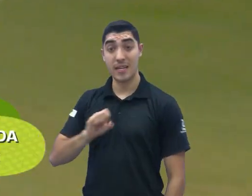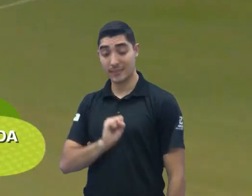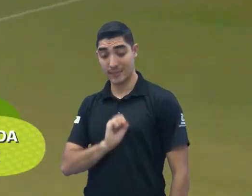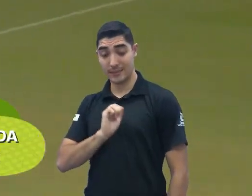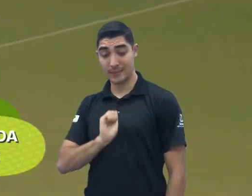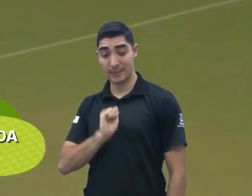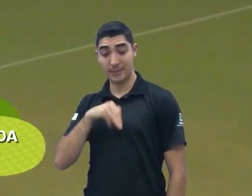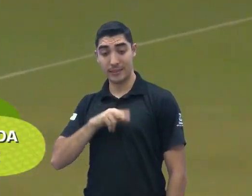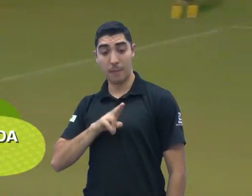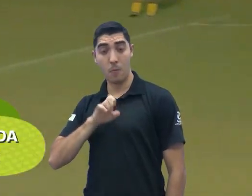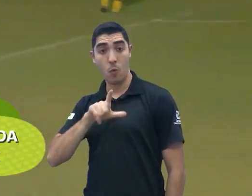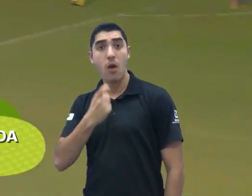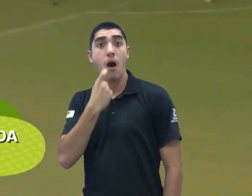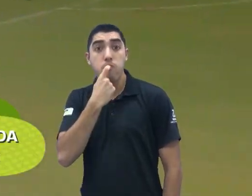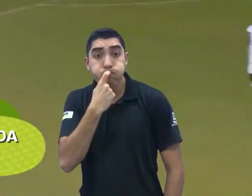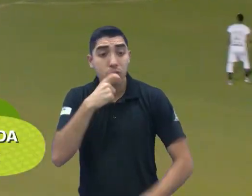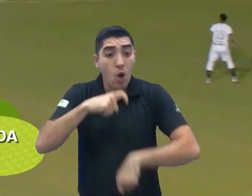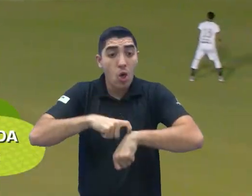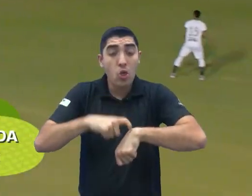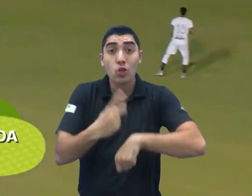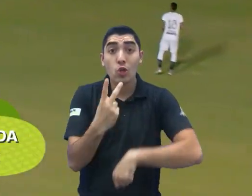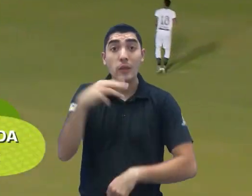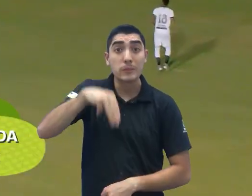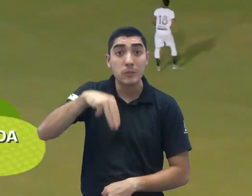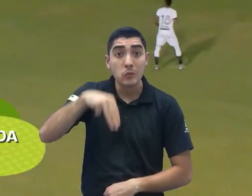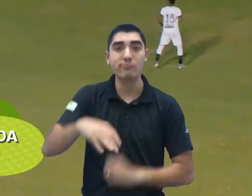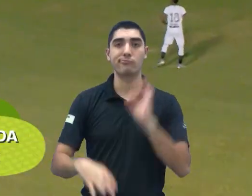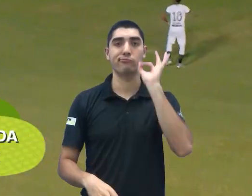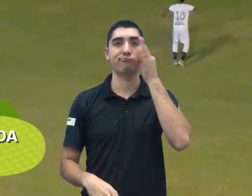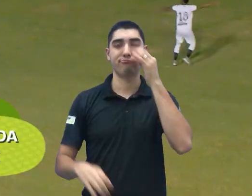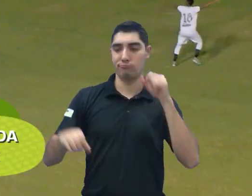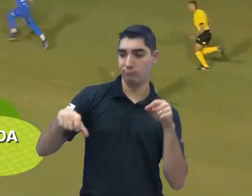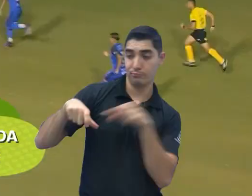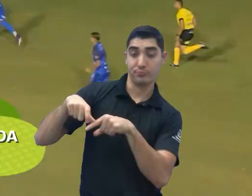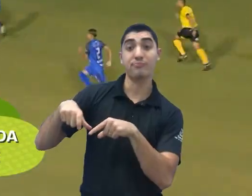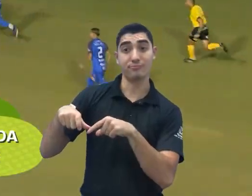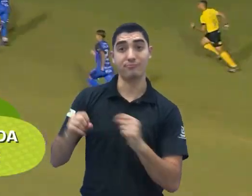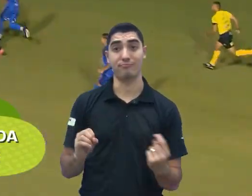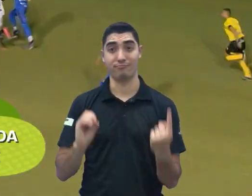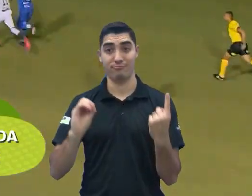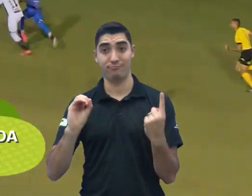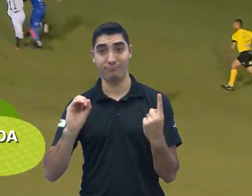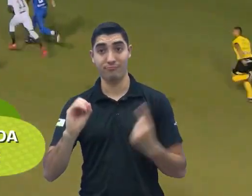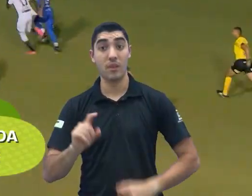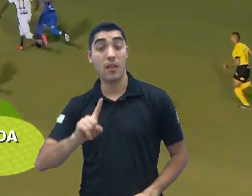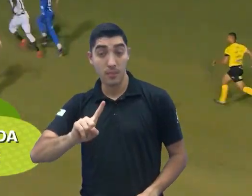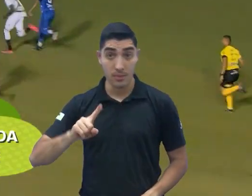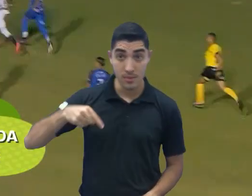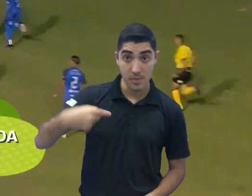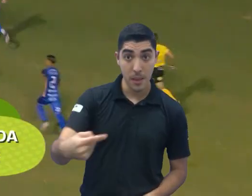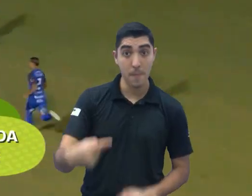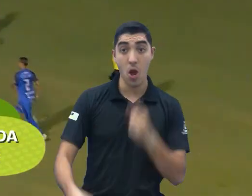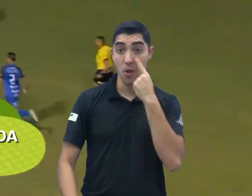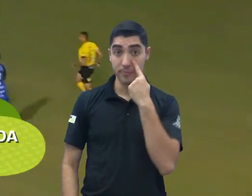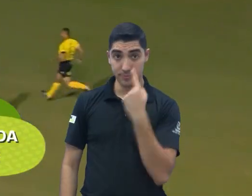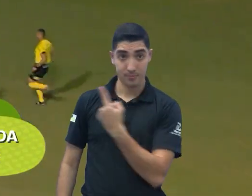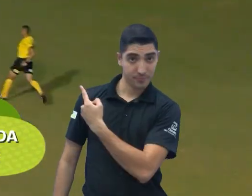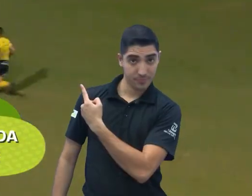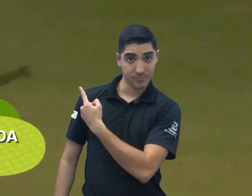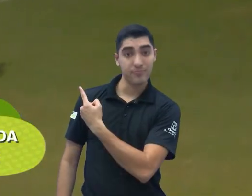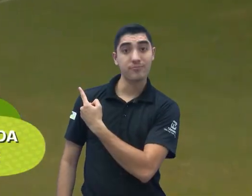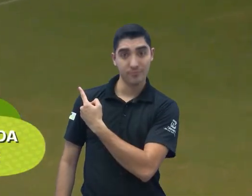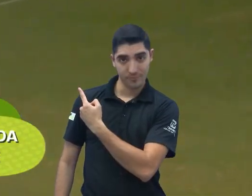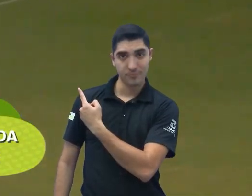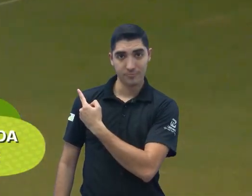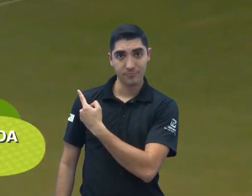2 minutos de jogo. Botafogo 1-0. No lance seguinte, depois da correria de Cauã Toledo